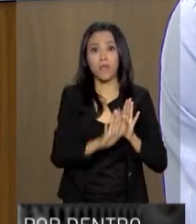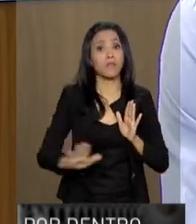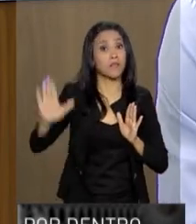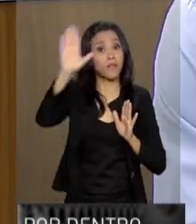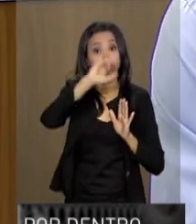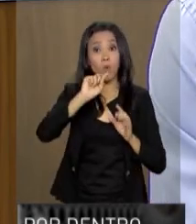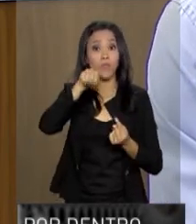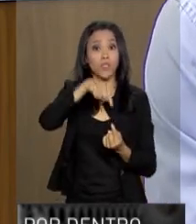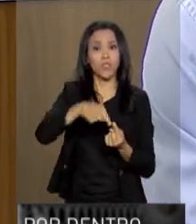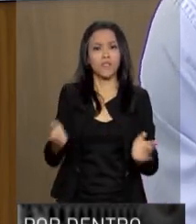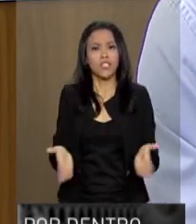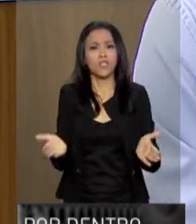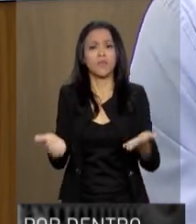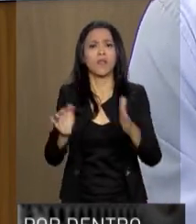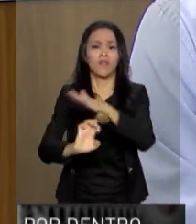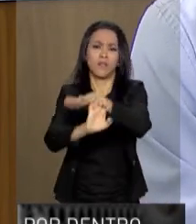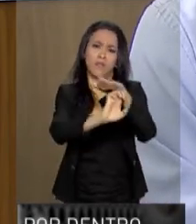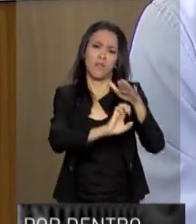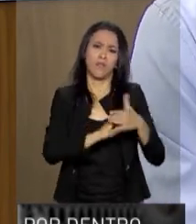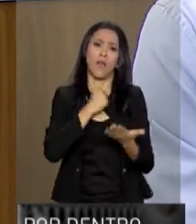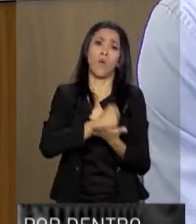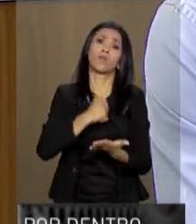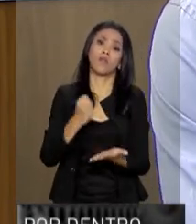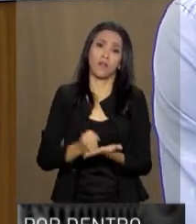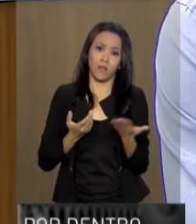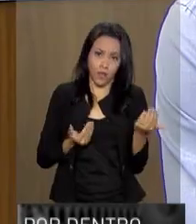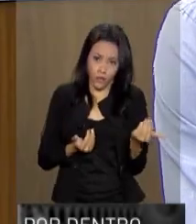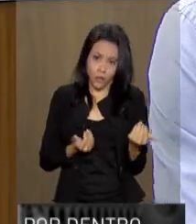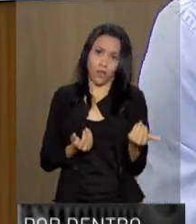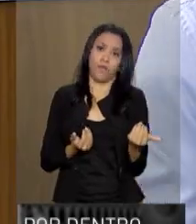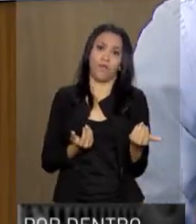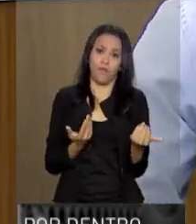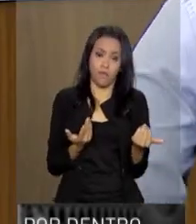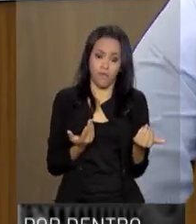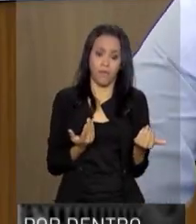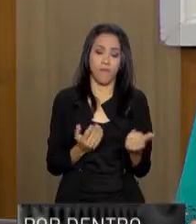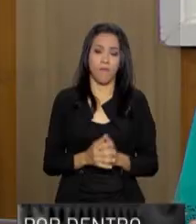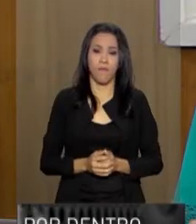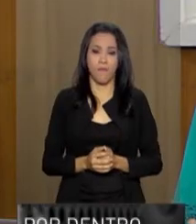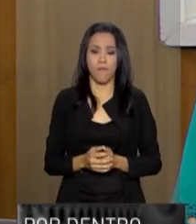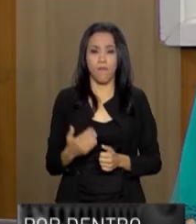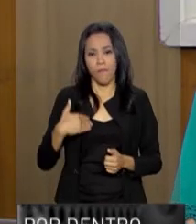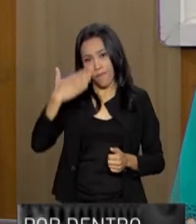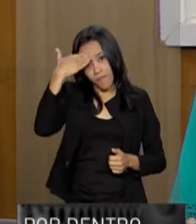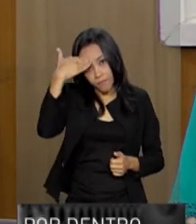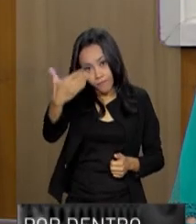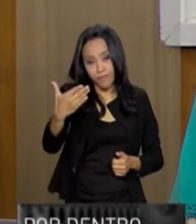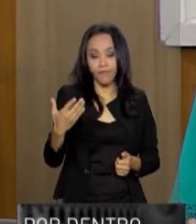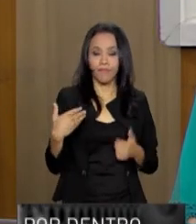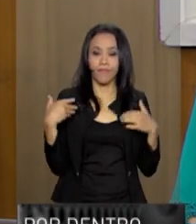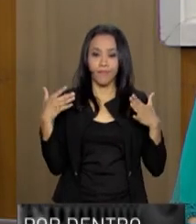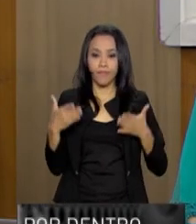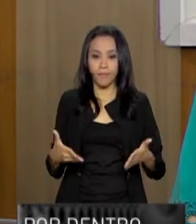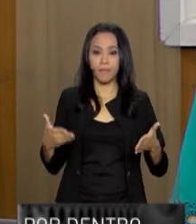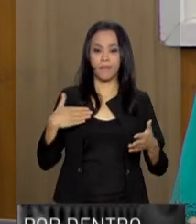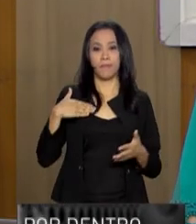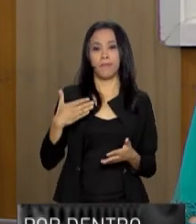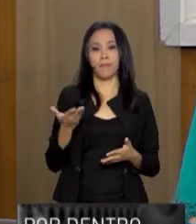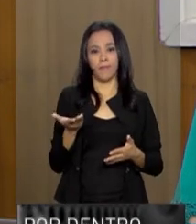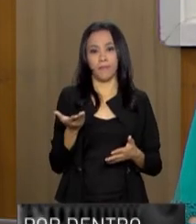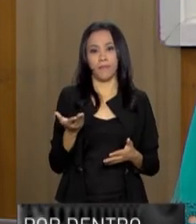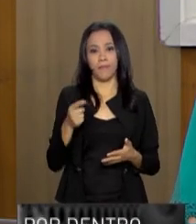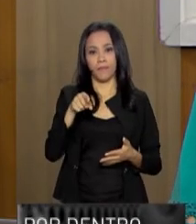100 empresas a contratar jovens aprendizes no seu quadro funcional agradeço a participação do ruben salomão da rádio sagres